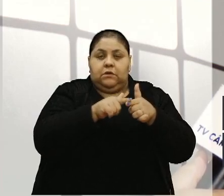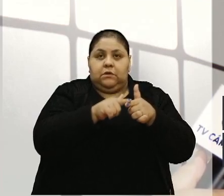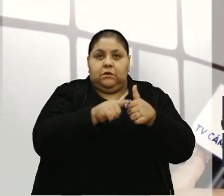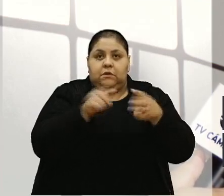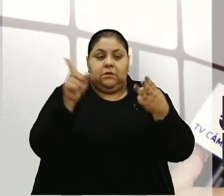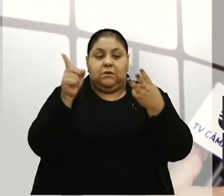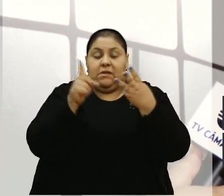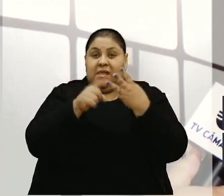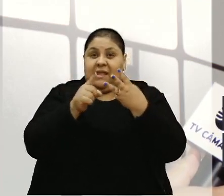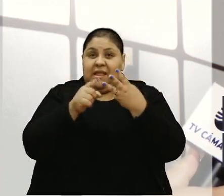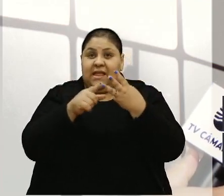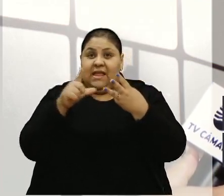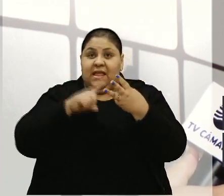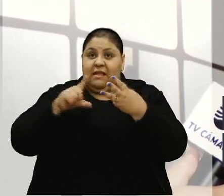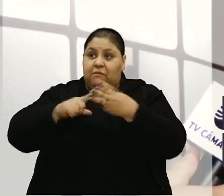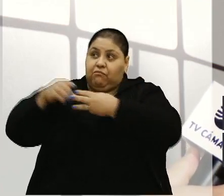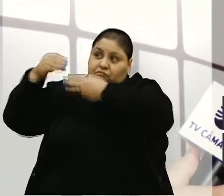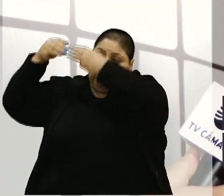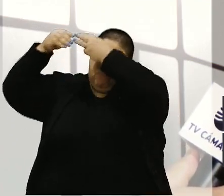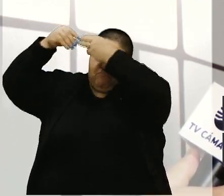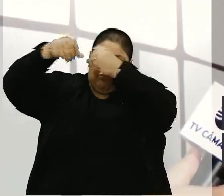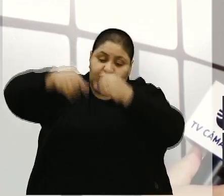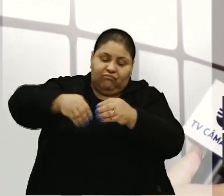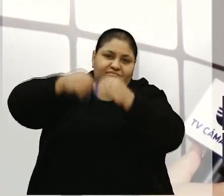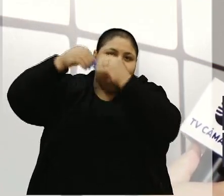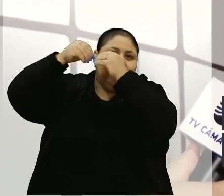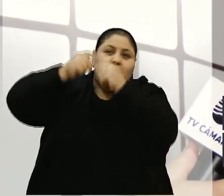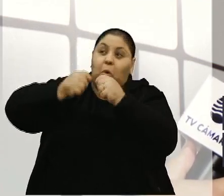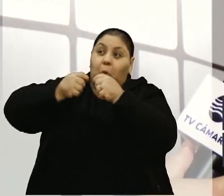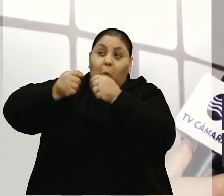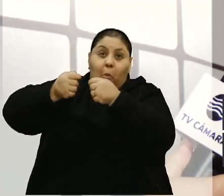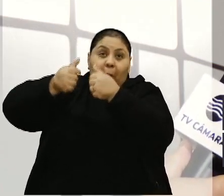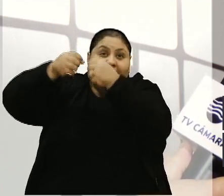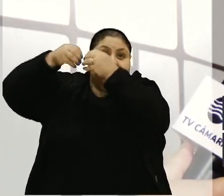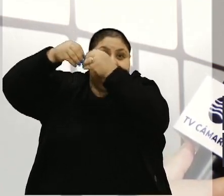tem um barranco que está cedendo, que já